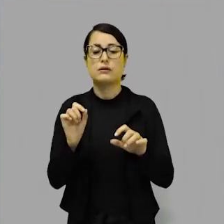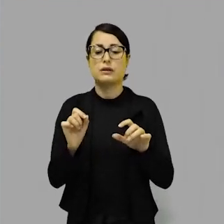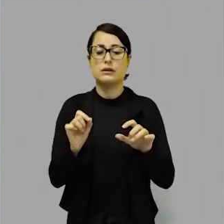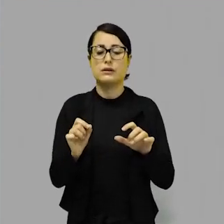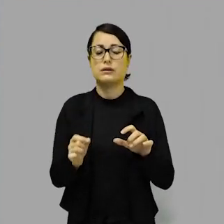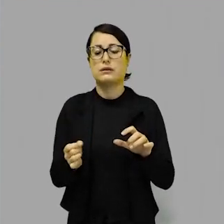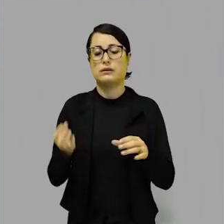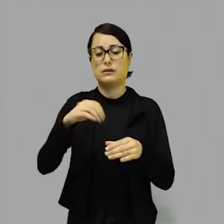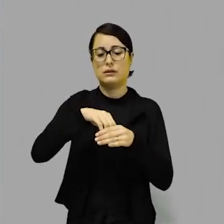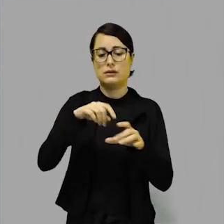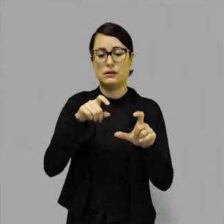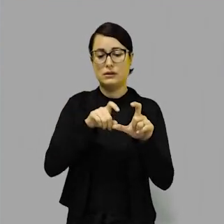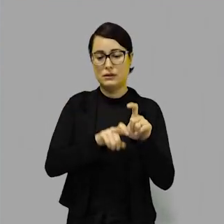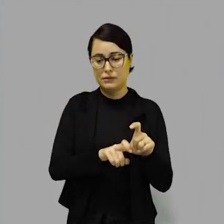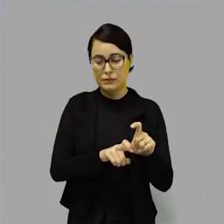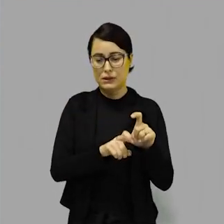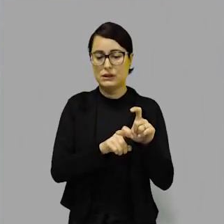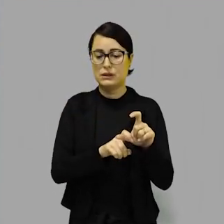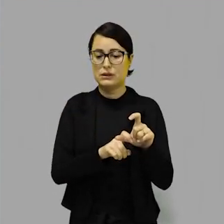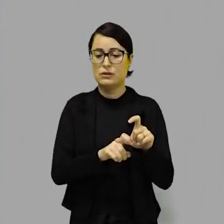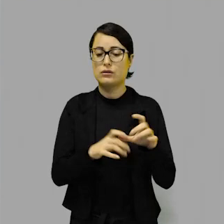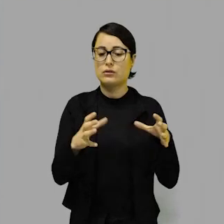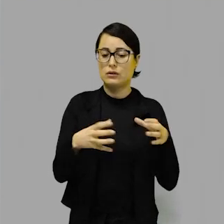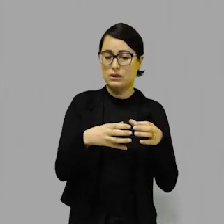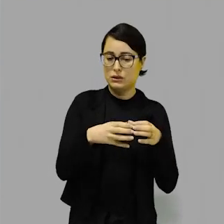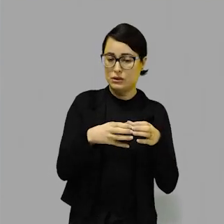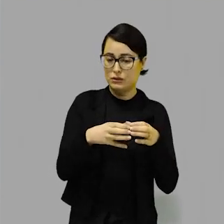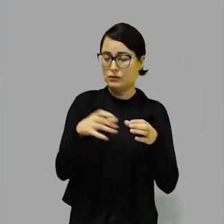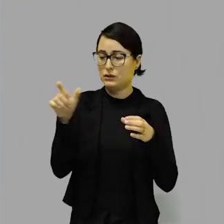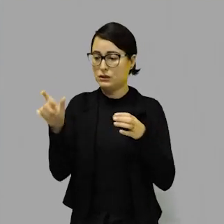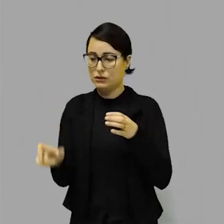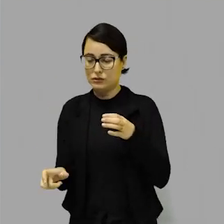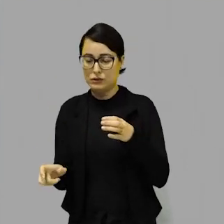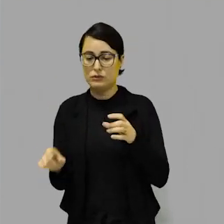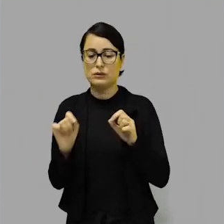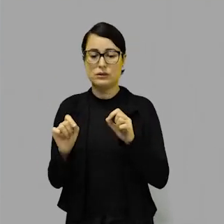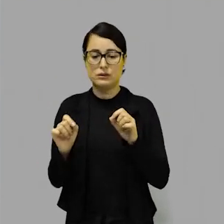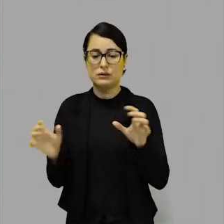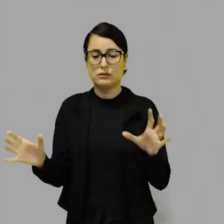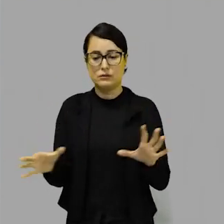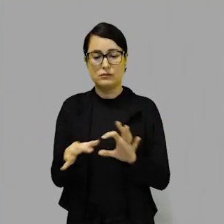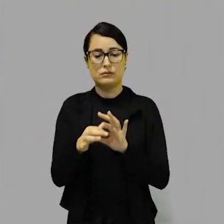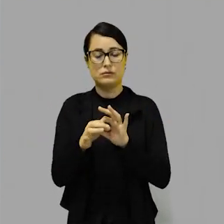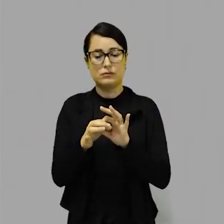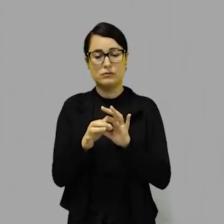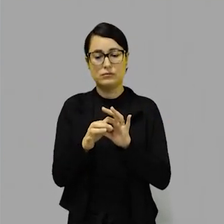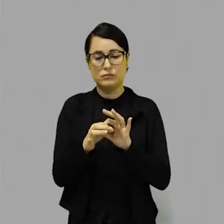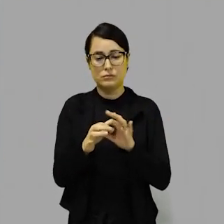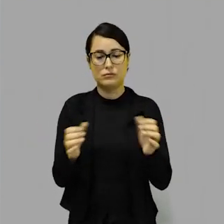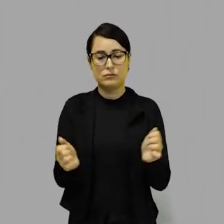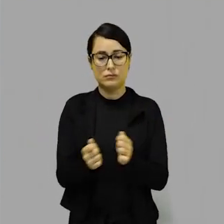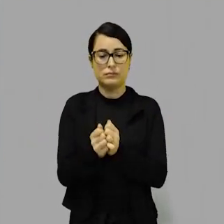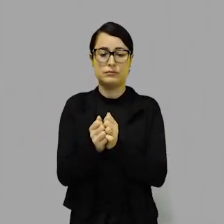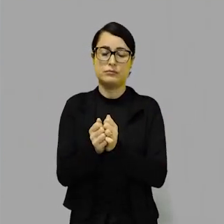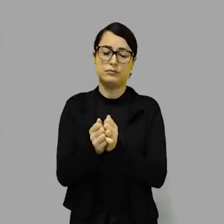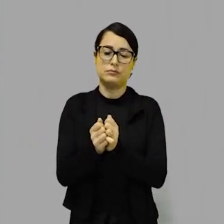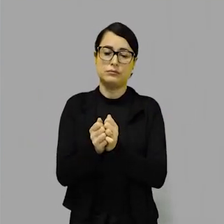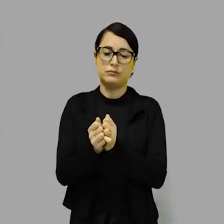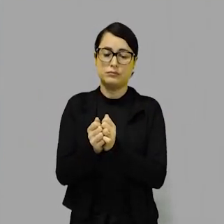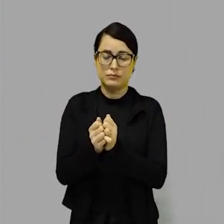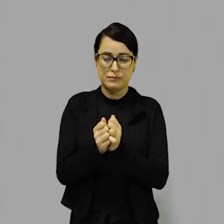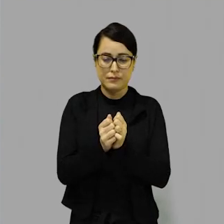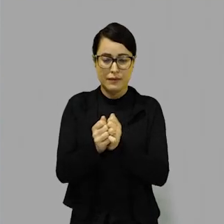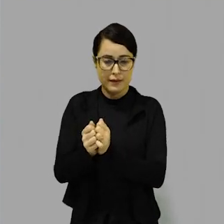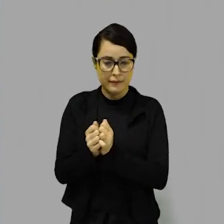coletivo e o que é individual. E essa teia faz com que indivíduo e coletividade estejam sempre unidos,